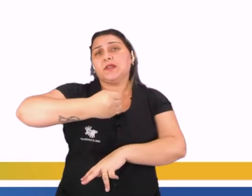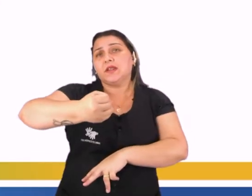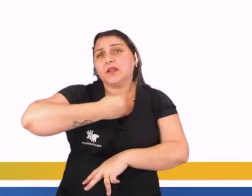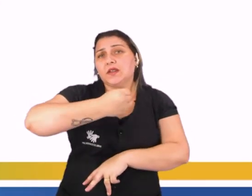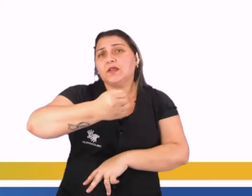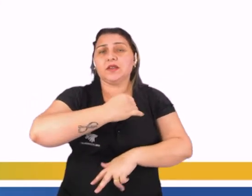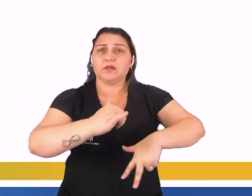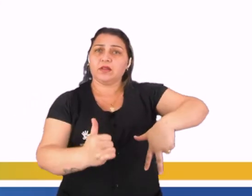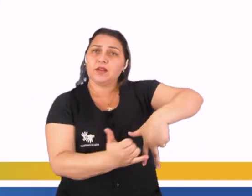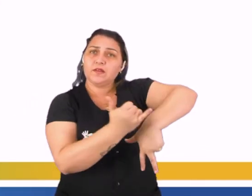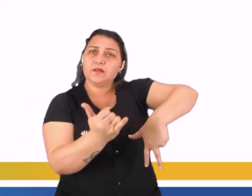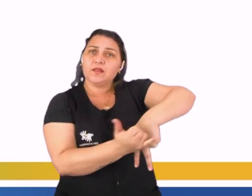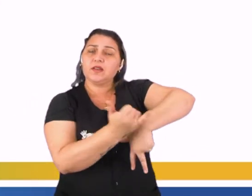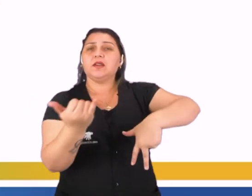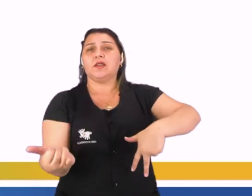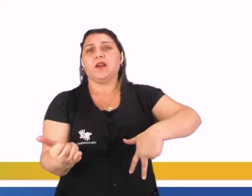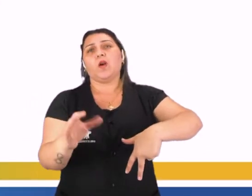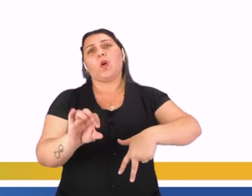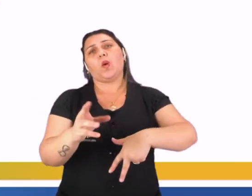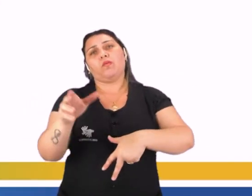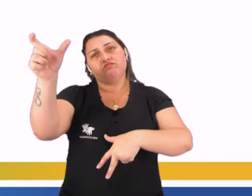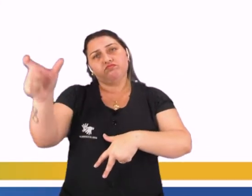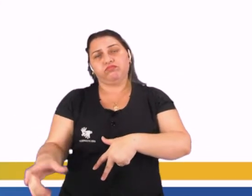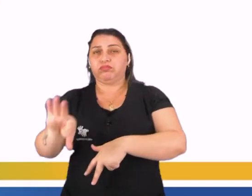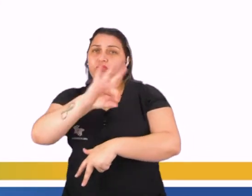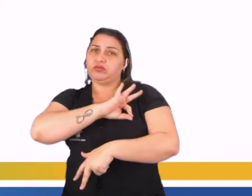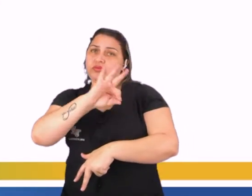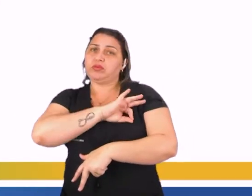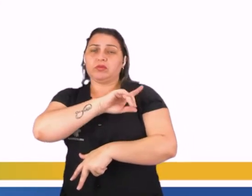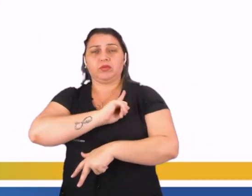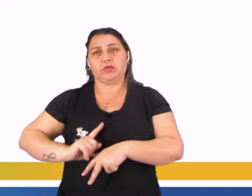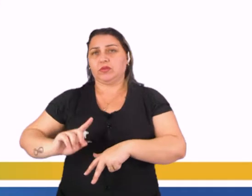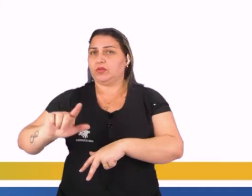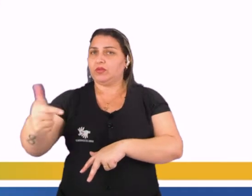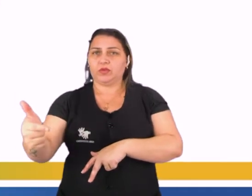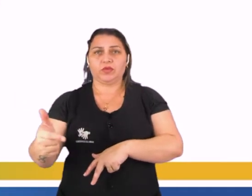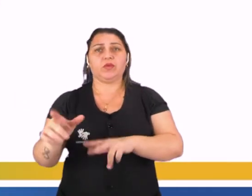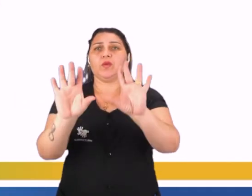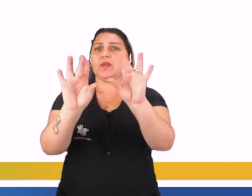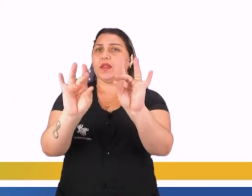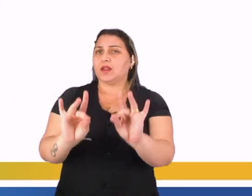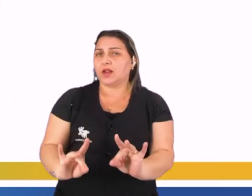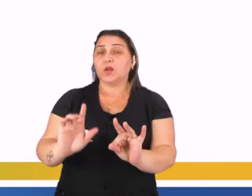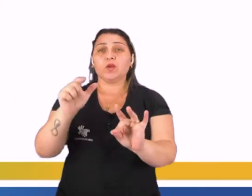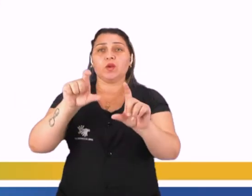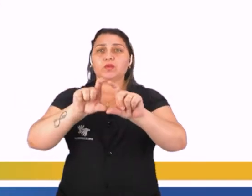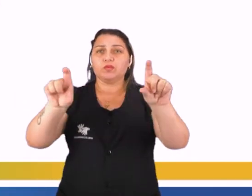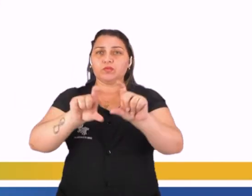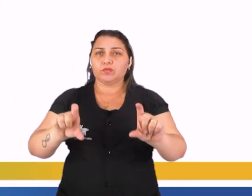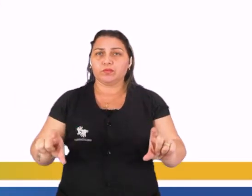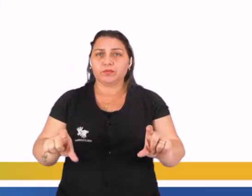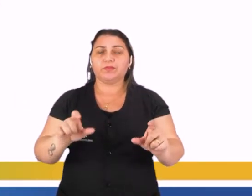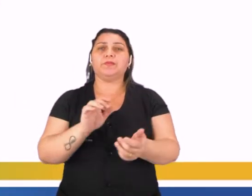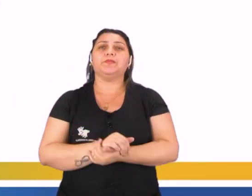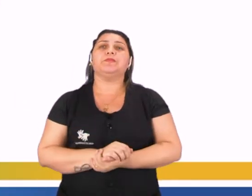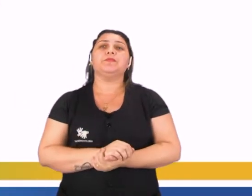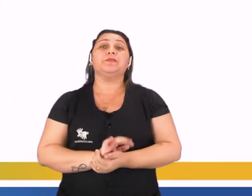Todavia, se lembre de que alguns gêneros jornalísticos, eles são